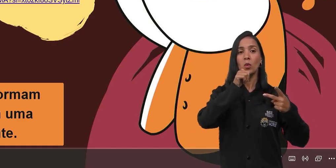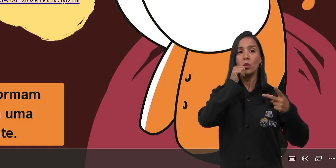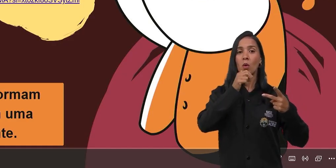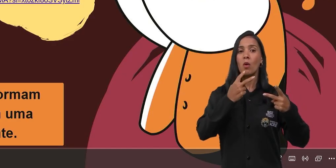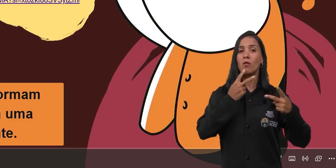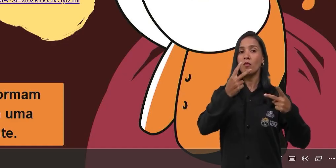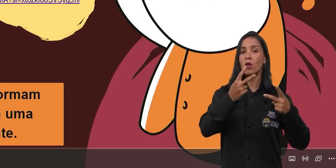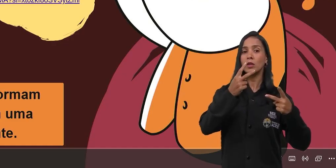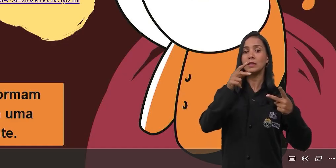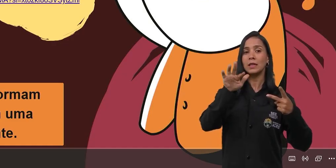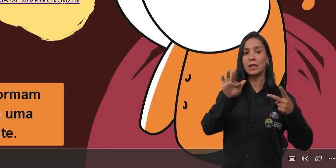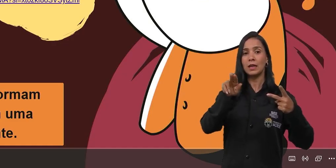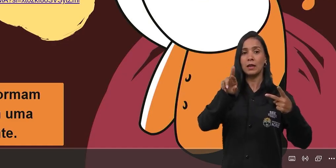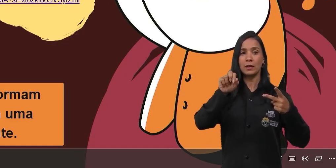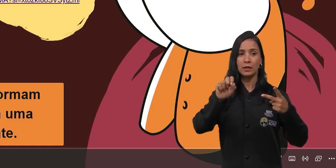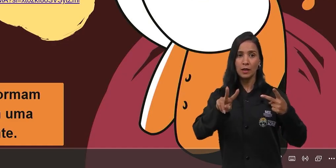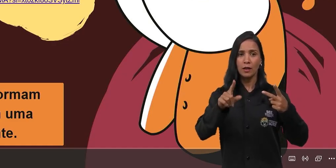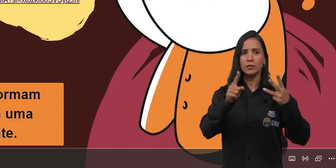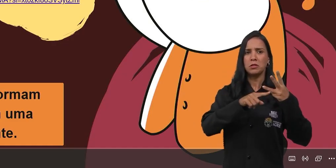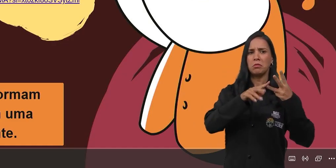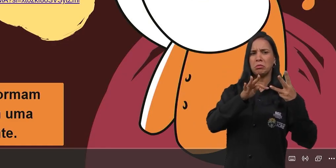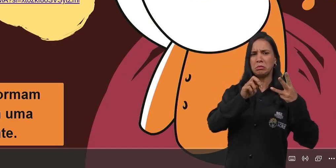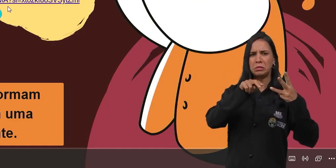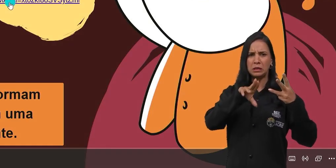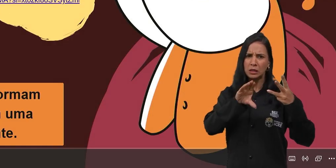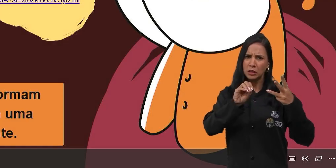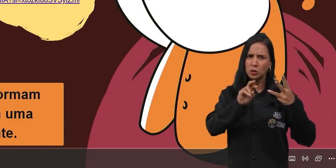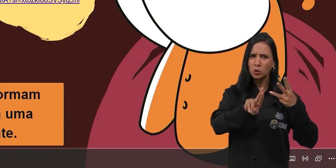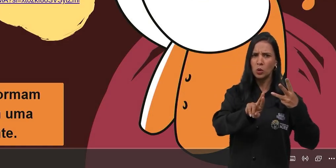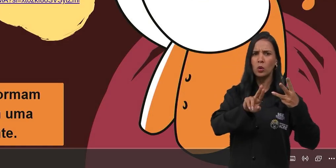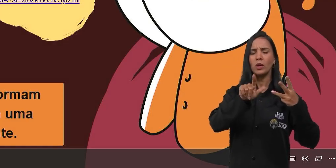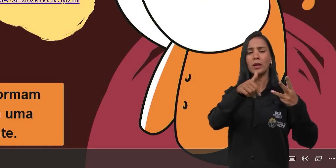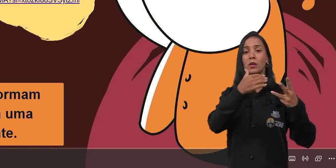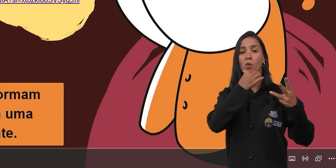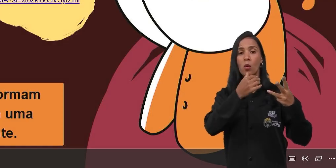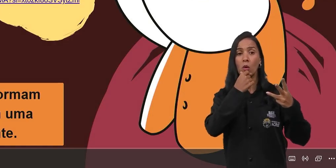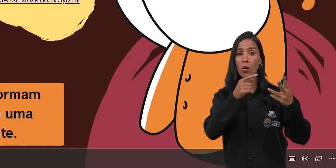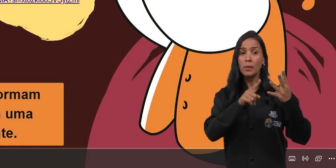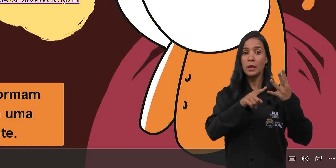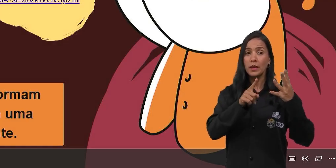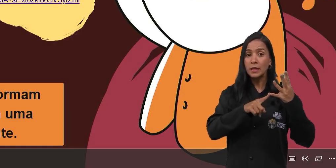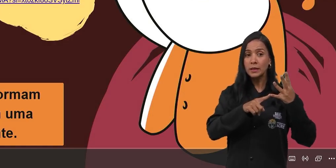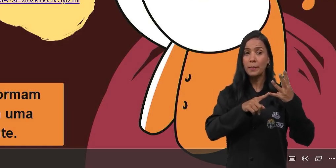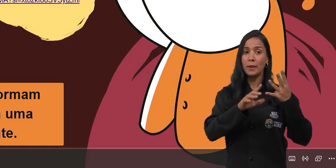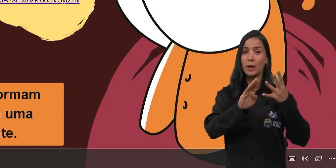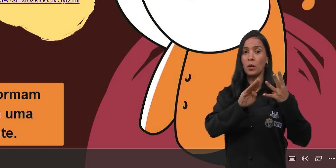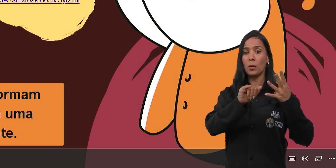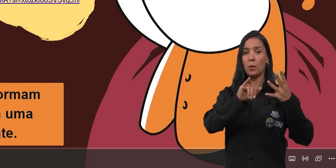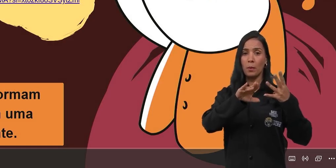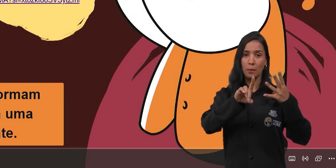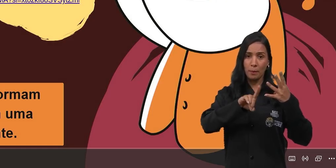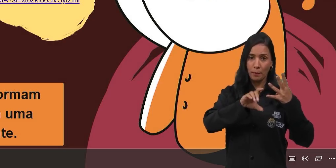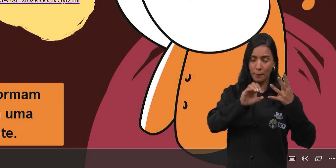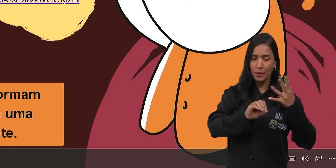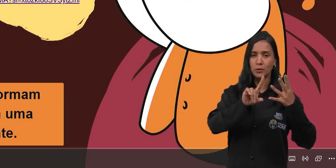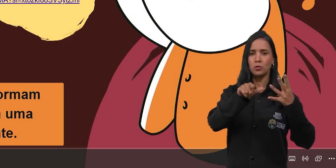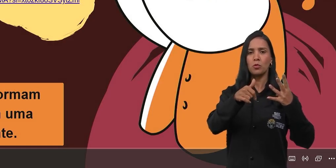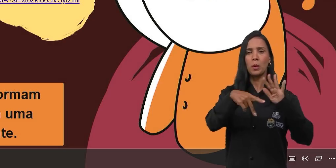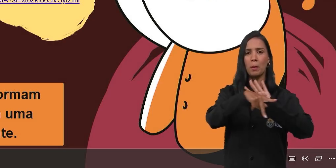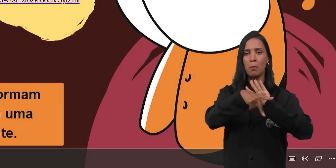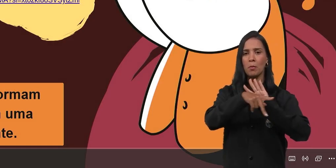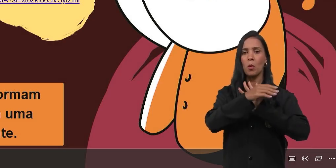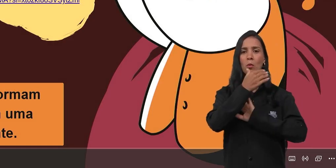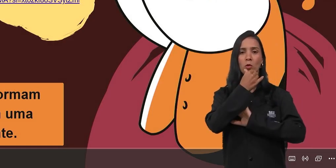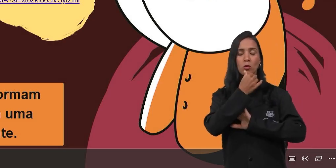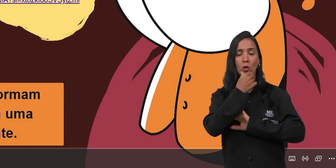masculinas agudas, e o baixo, vozes masculinas graves. Então, quando essas vozes elas se